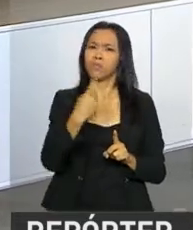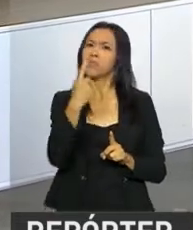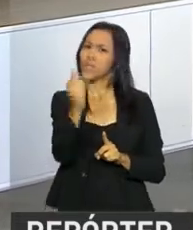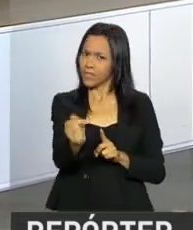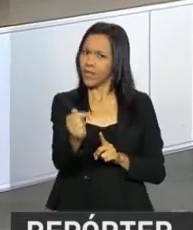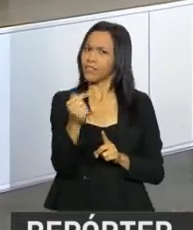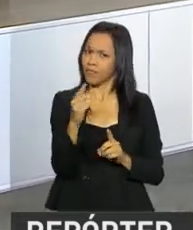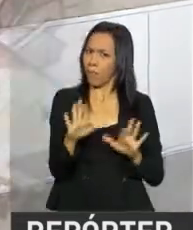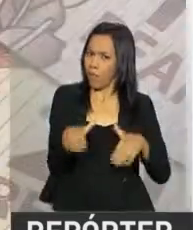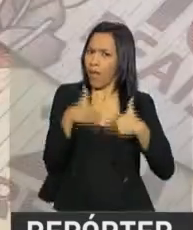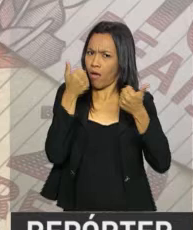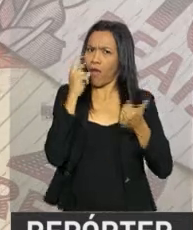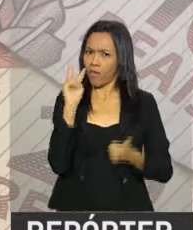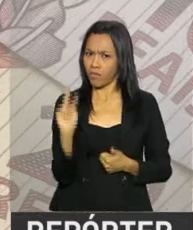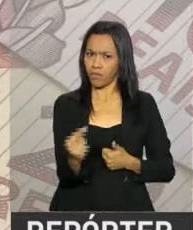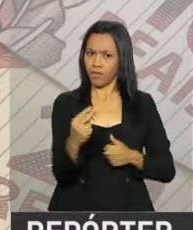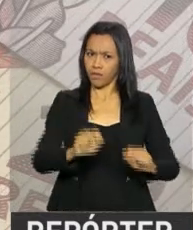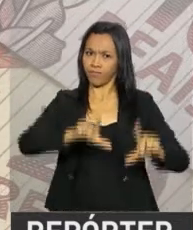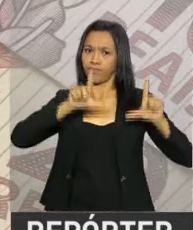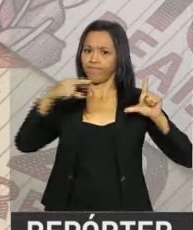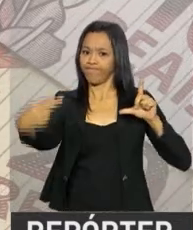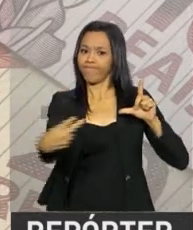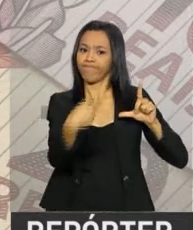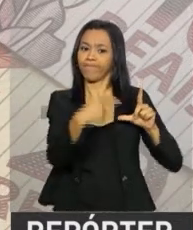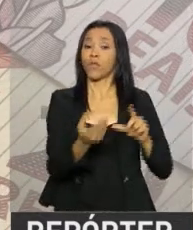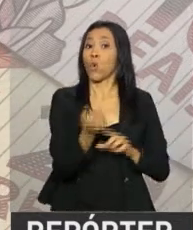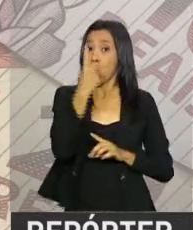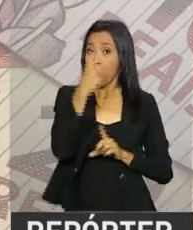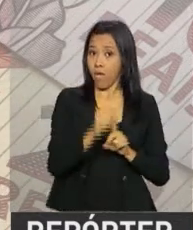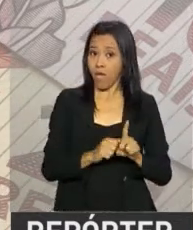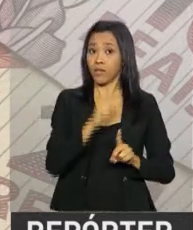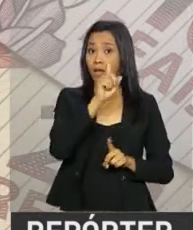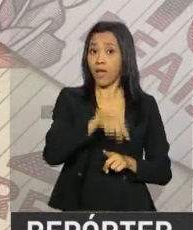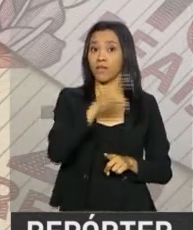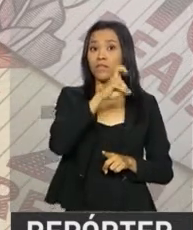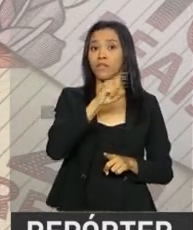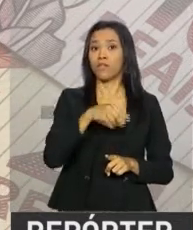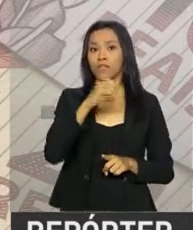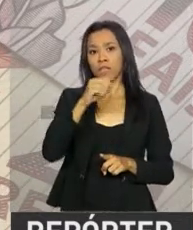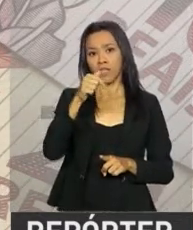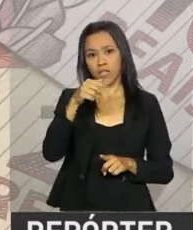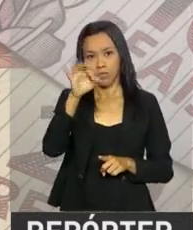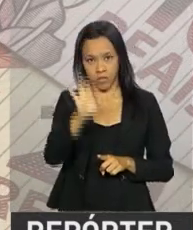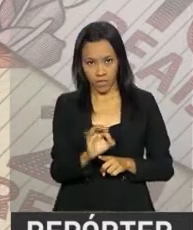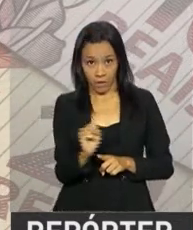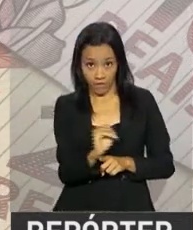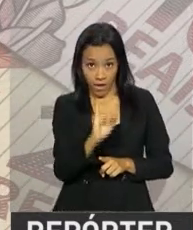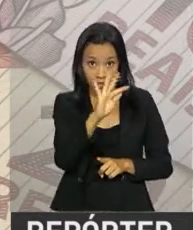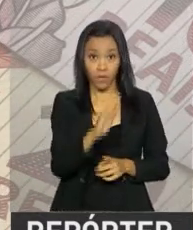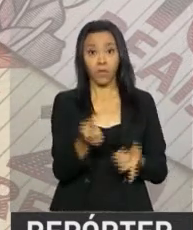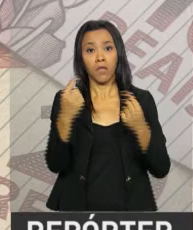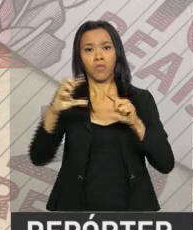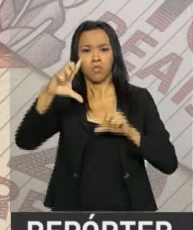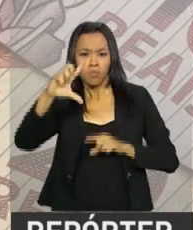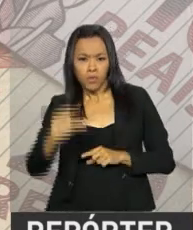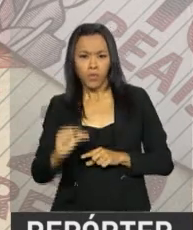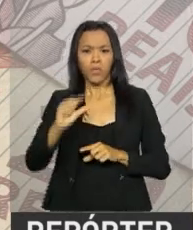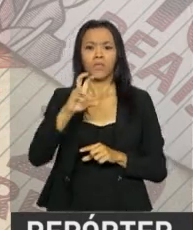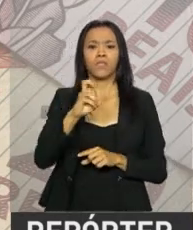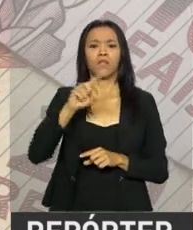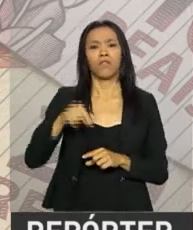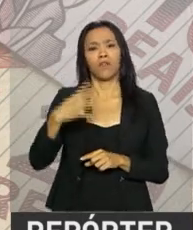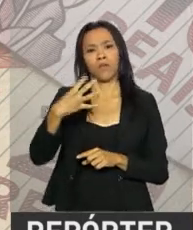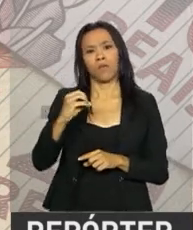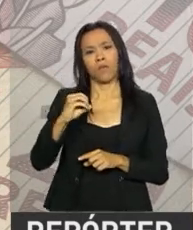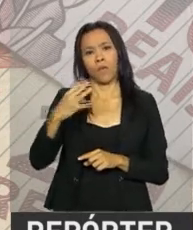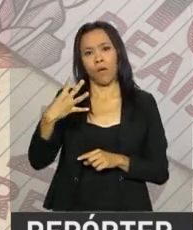estão melhorando vamos ver os números há um mês a estimativa era de 5,07 por cento para a inflação depois caiu para 5,04